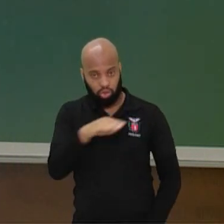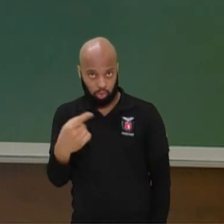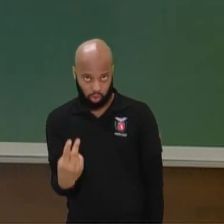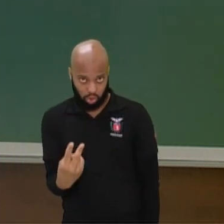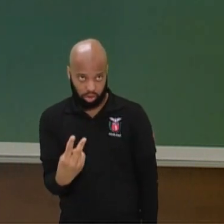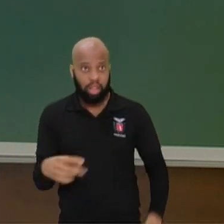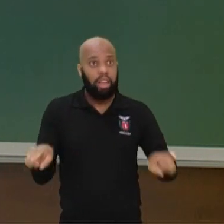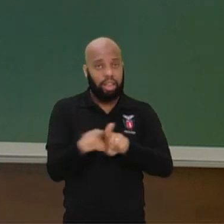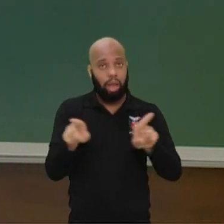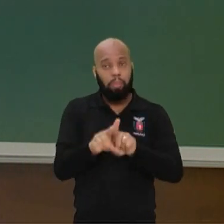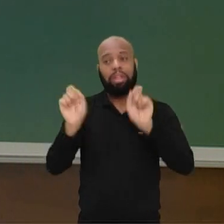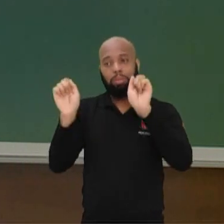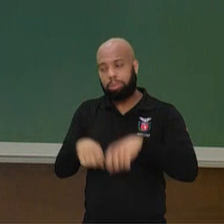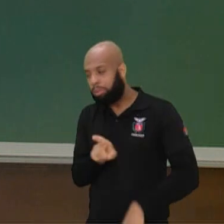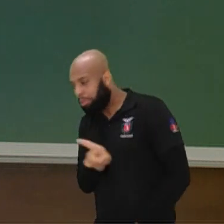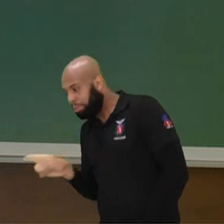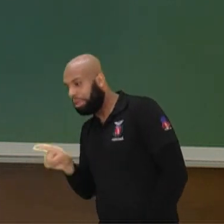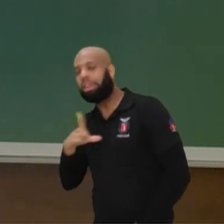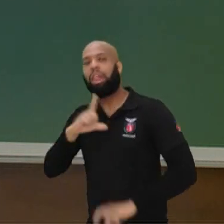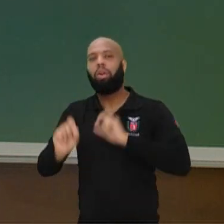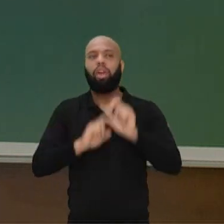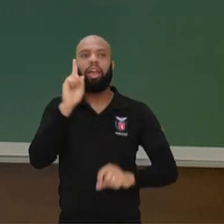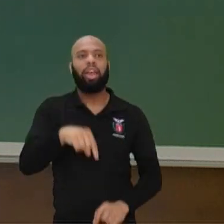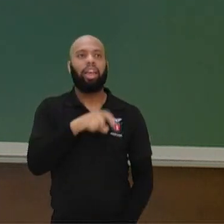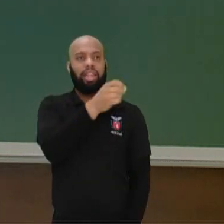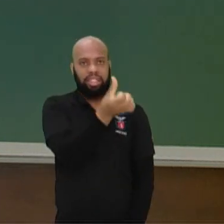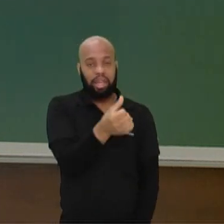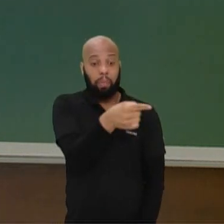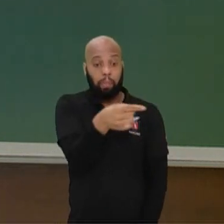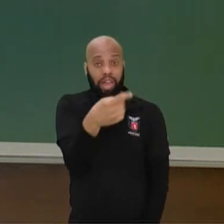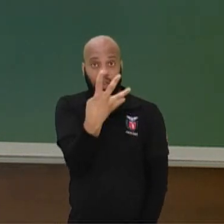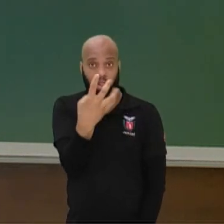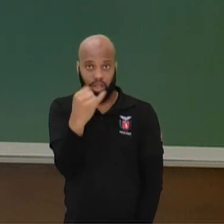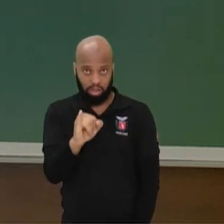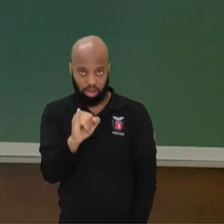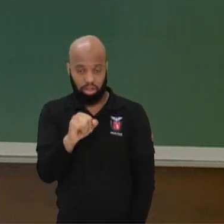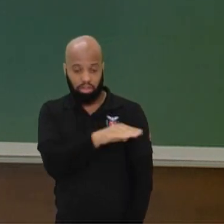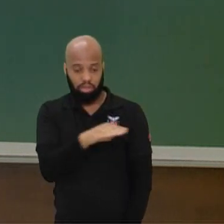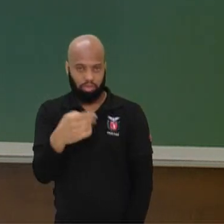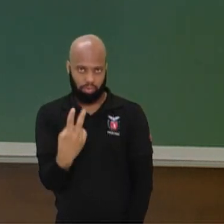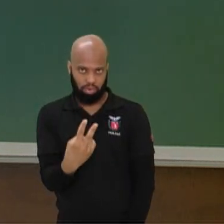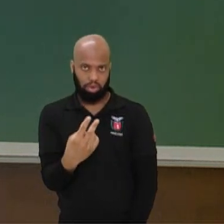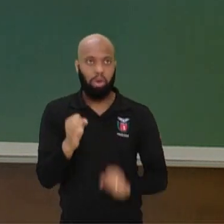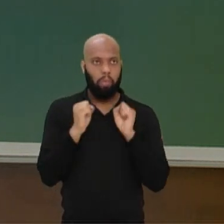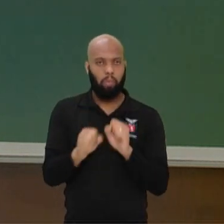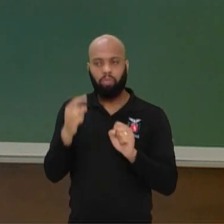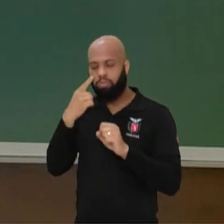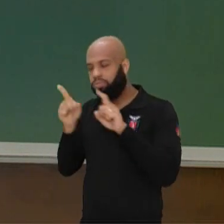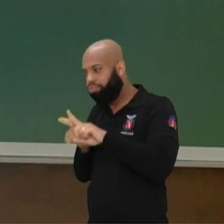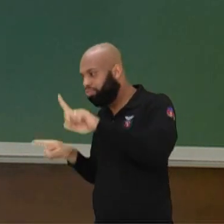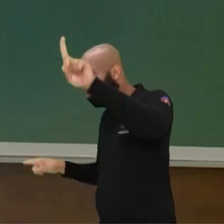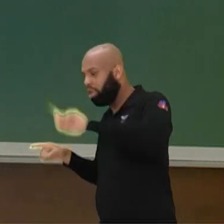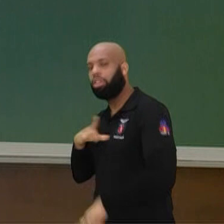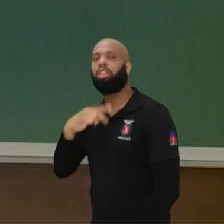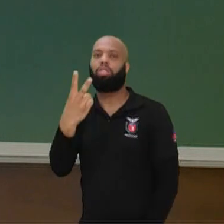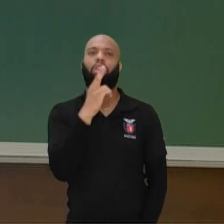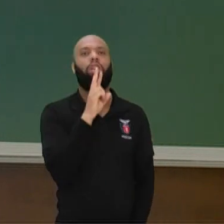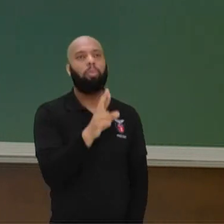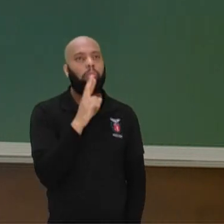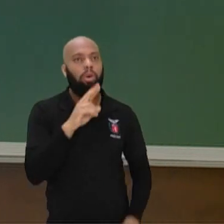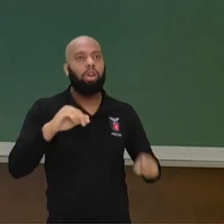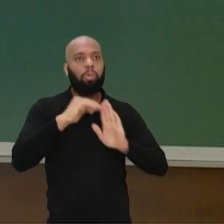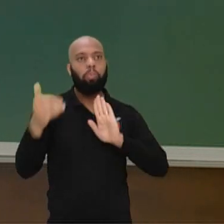2 e 6 menos 4i dividido por 2. Veja, nós podemos notar aqui que todos